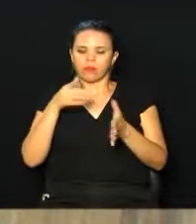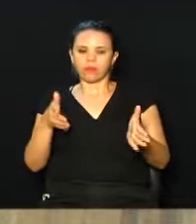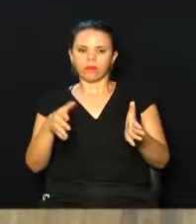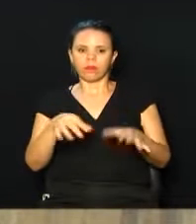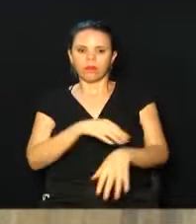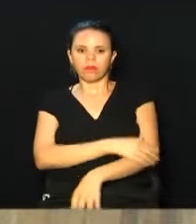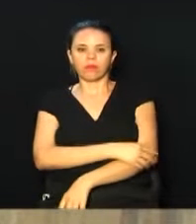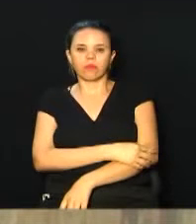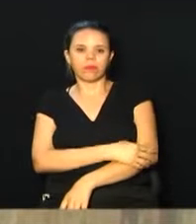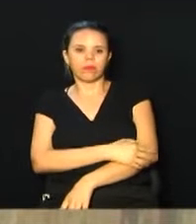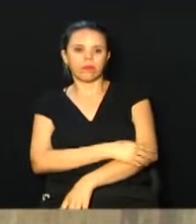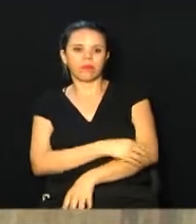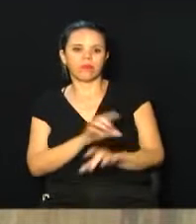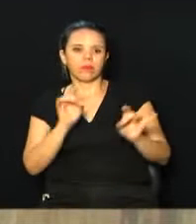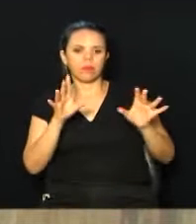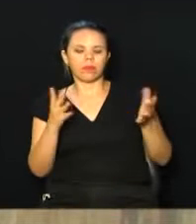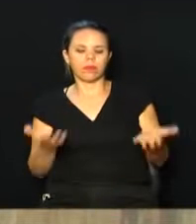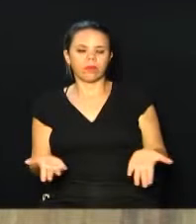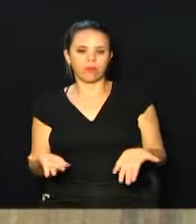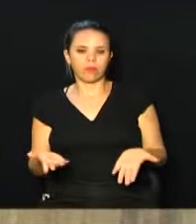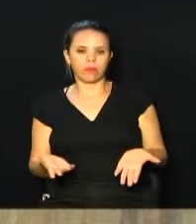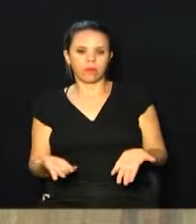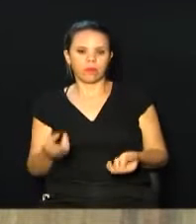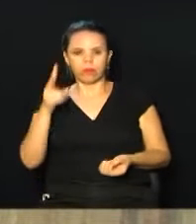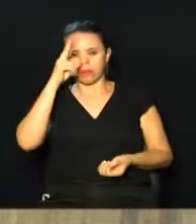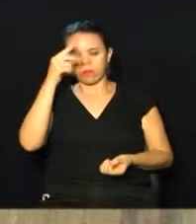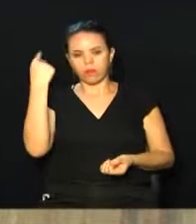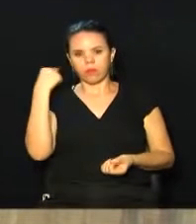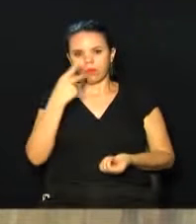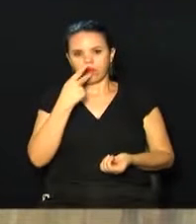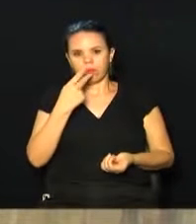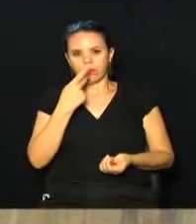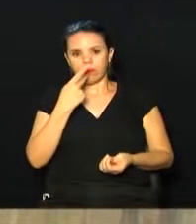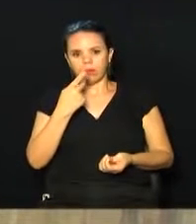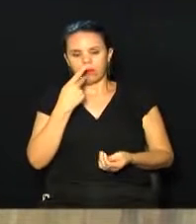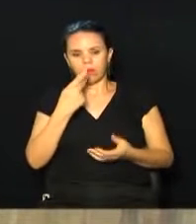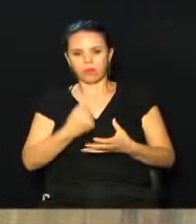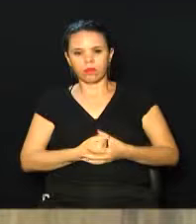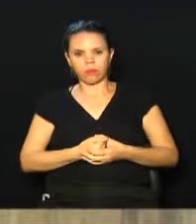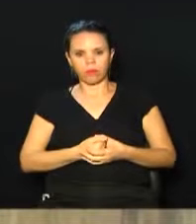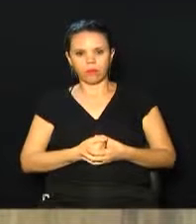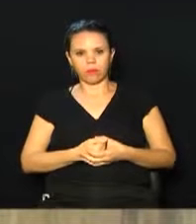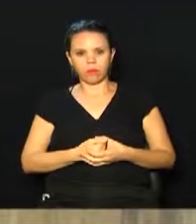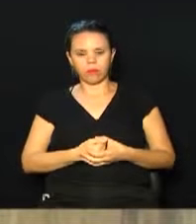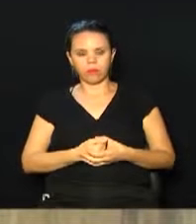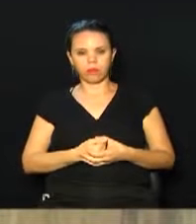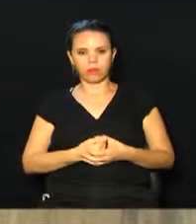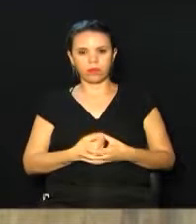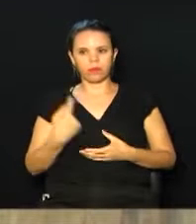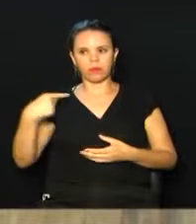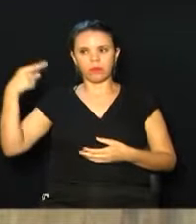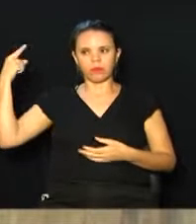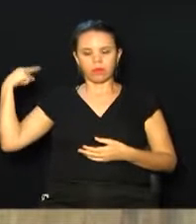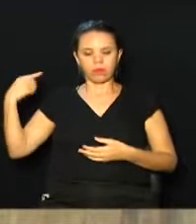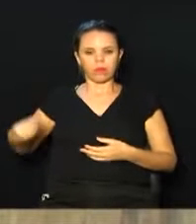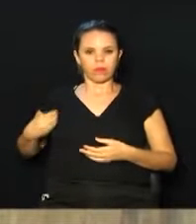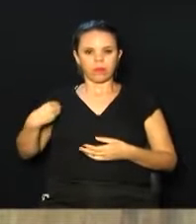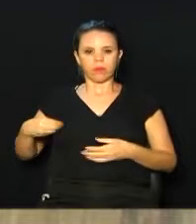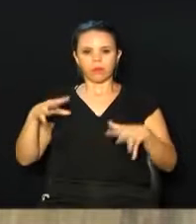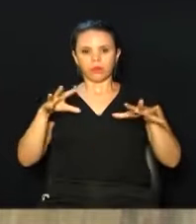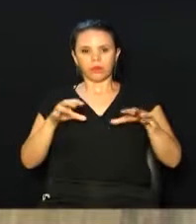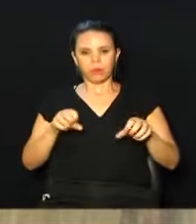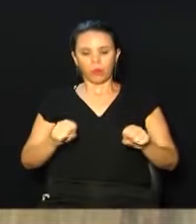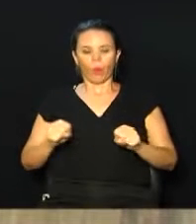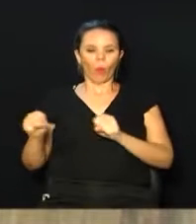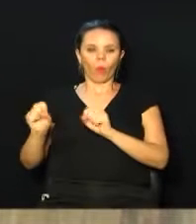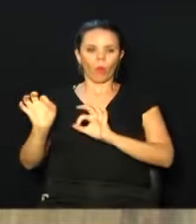chuva, em especial aquele piscinão. Eu lembro que o senhor falou da questão de desassorear, na época que está mais seco para